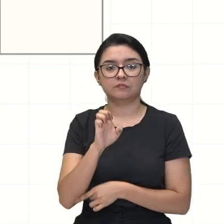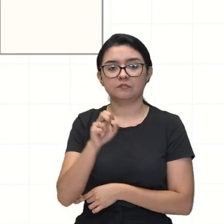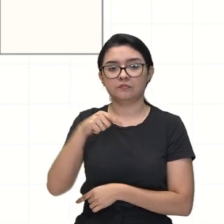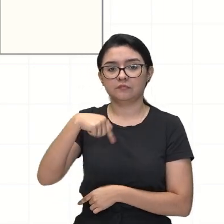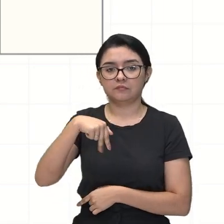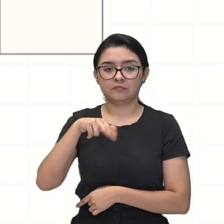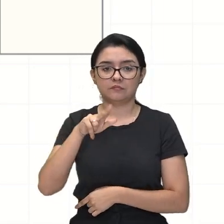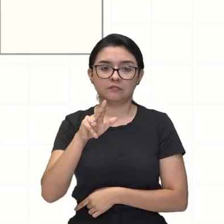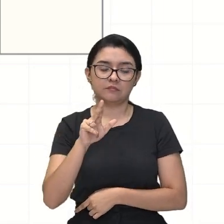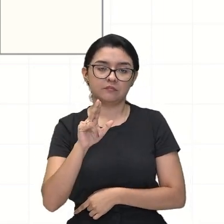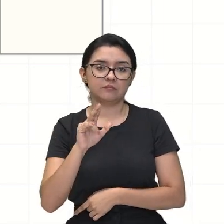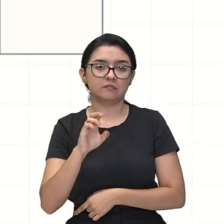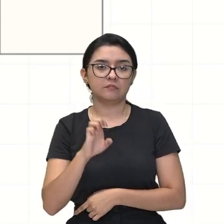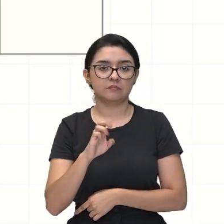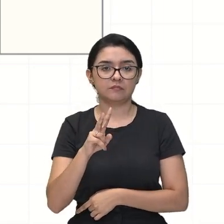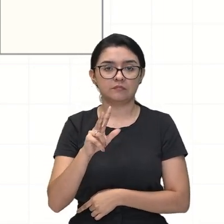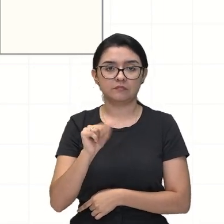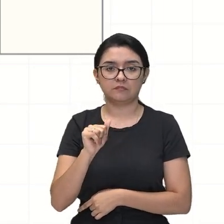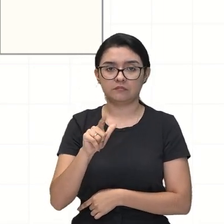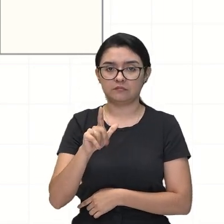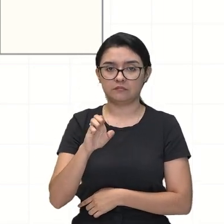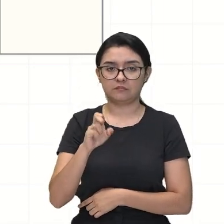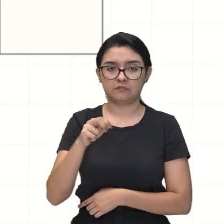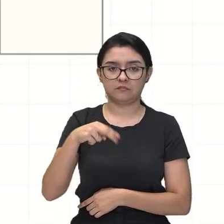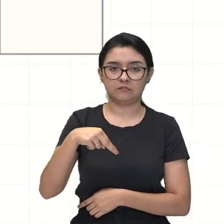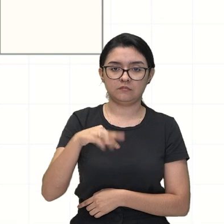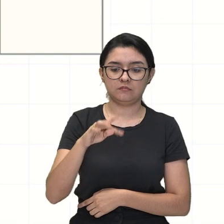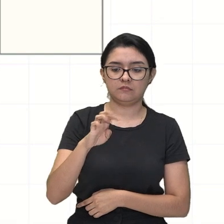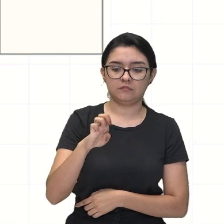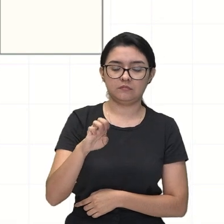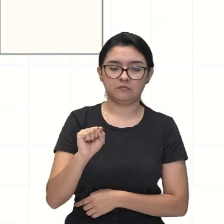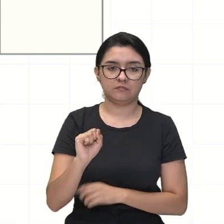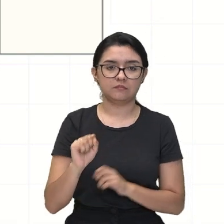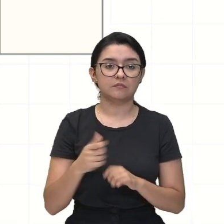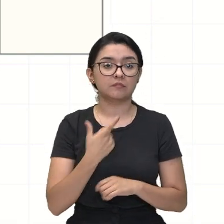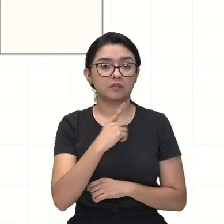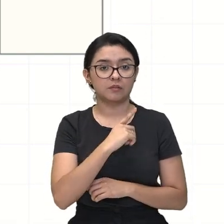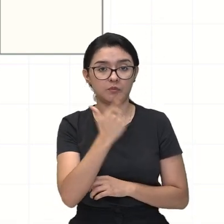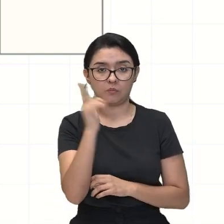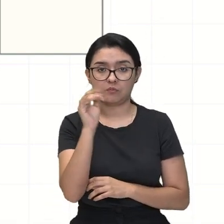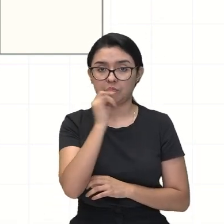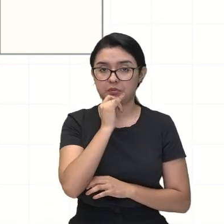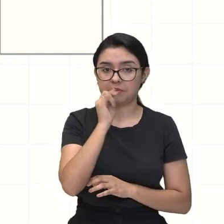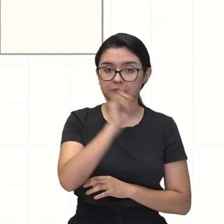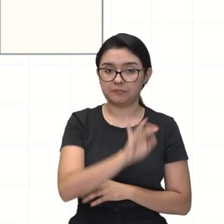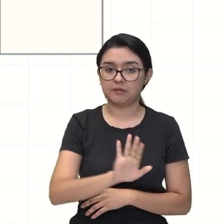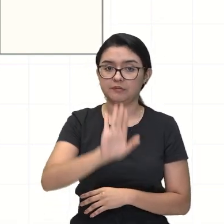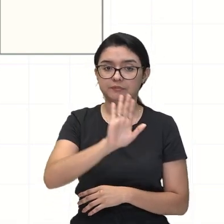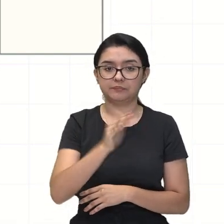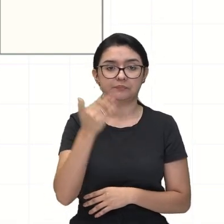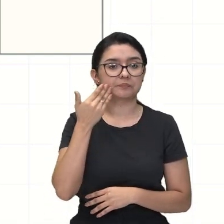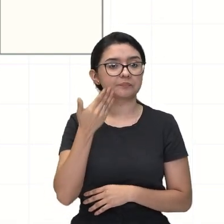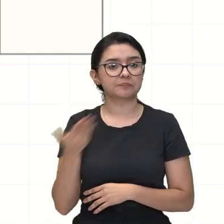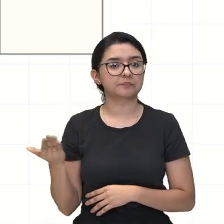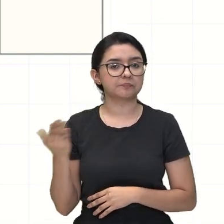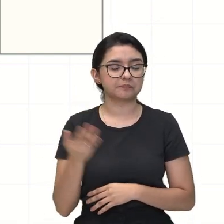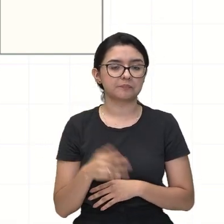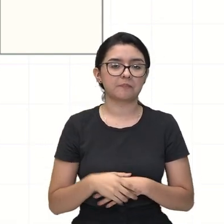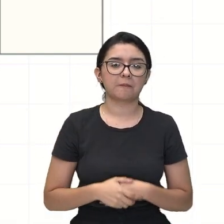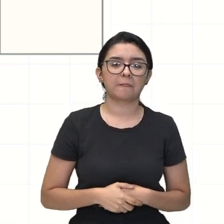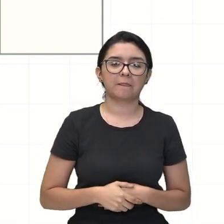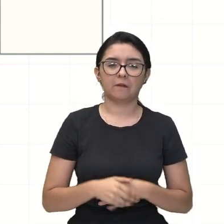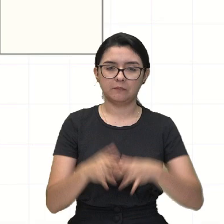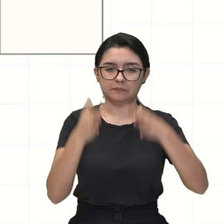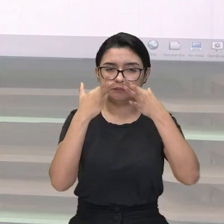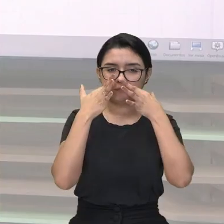Temos aqui um outro exemplo ilustrado. Então, vamos pegar aqui e vamos atentar bem